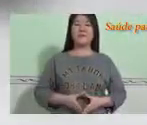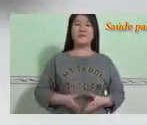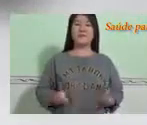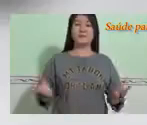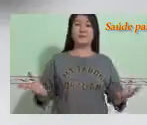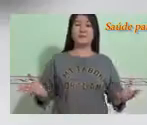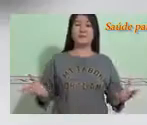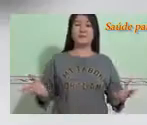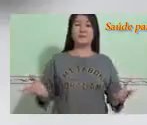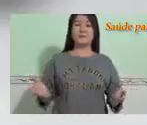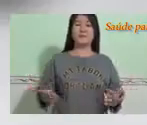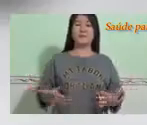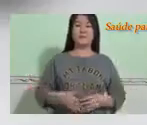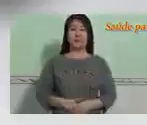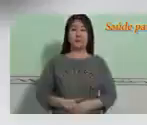Assim, vírgula,